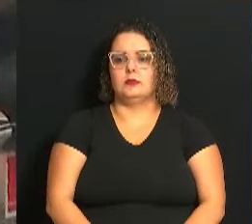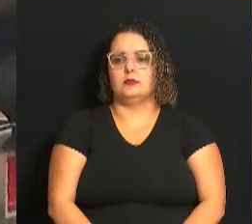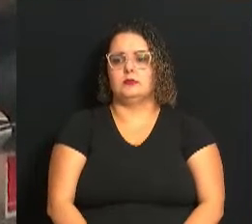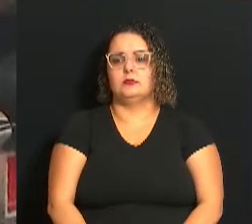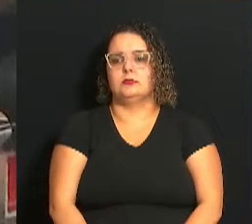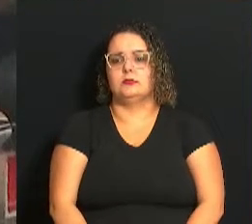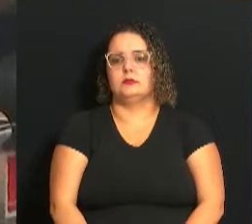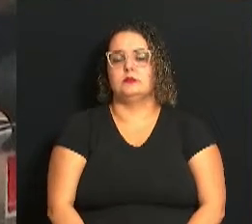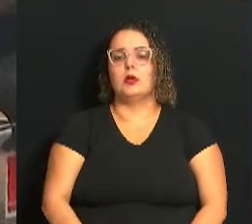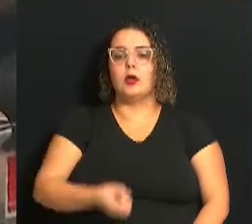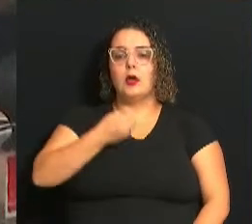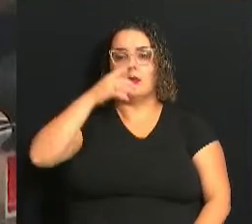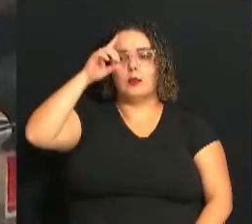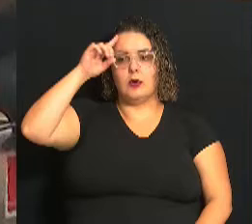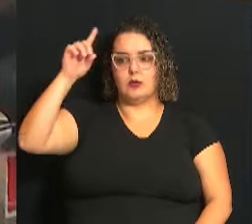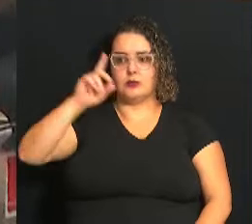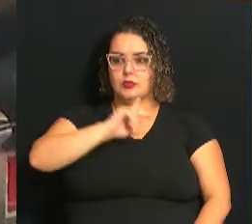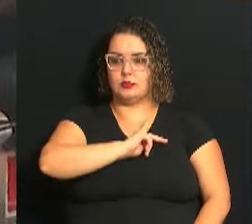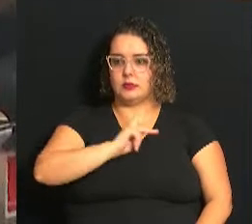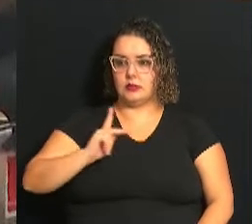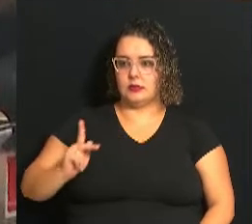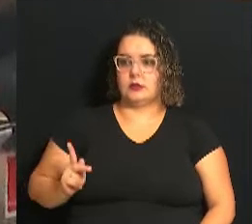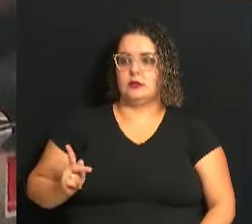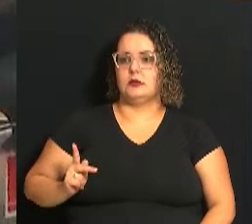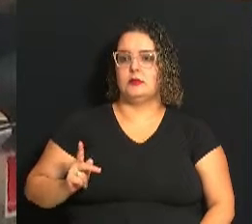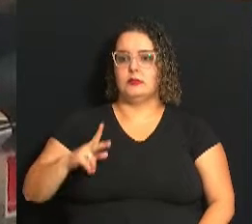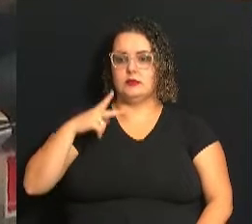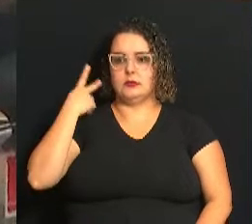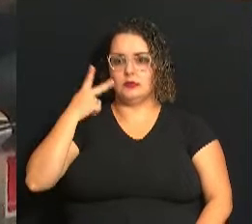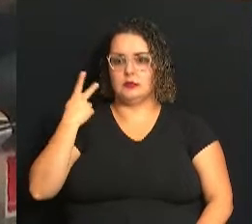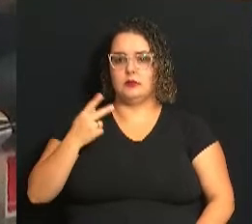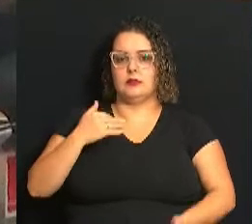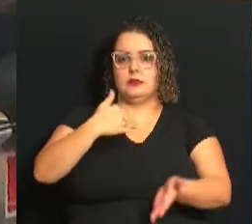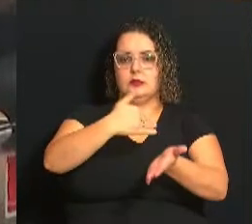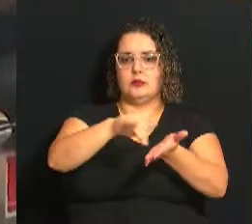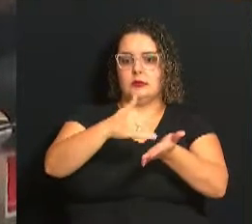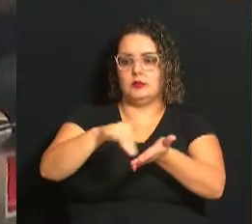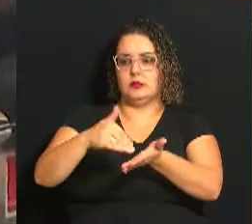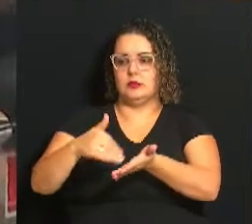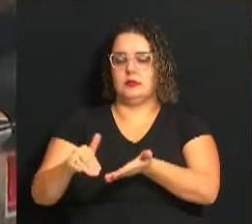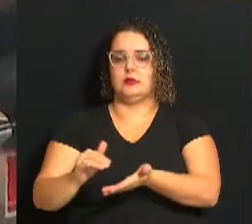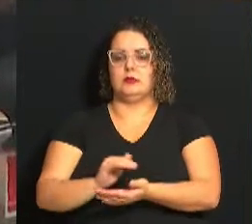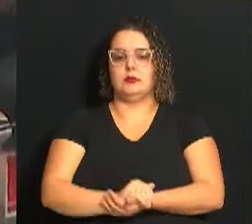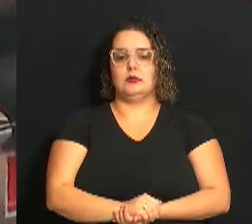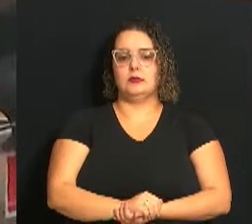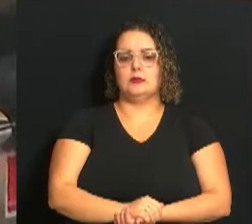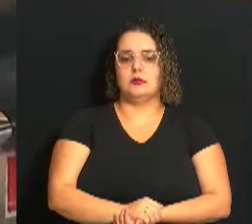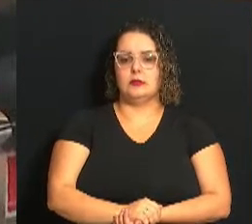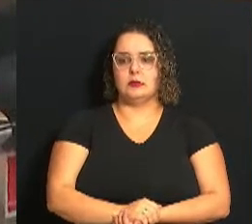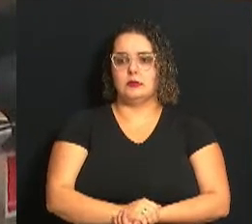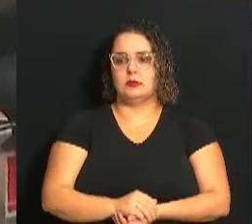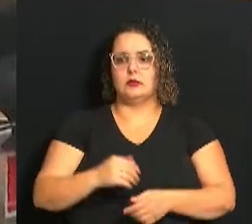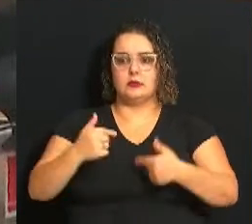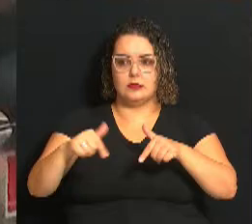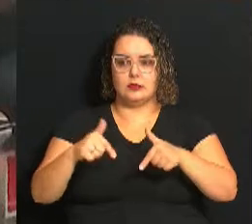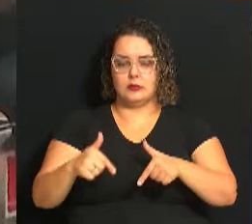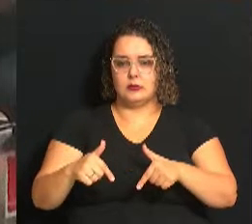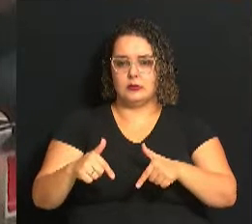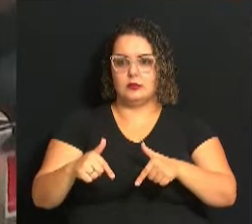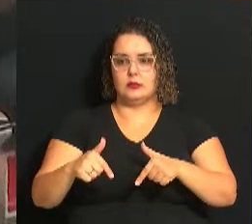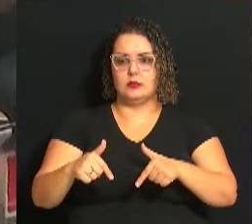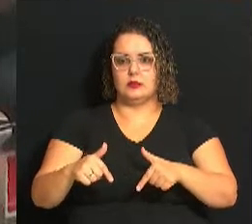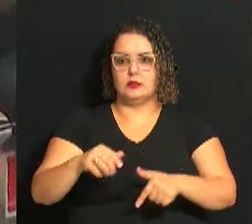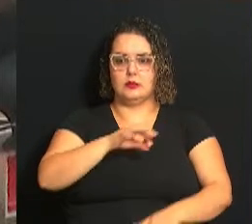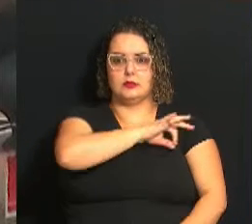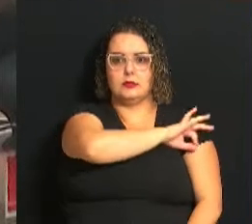Bom dia, senhor presidente, demais vereadores, secretários, trabalhadores da